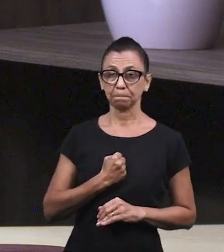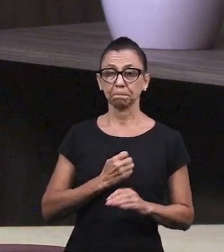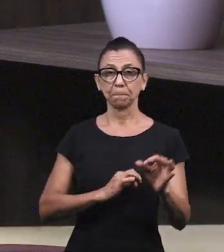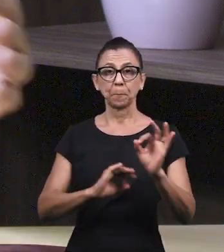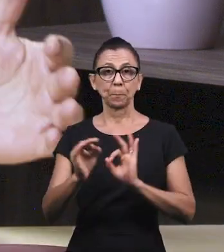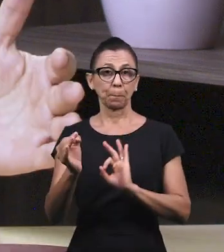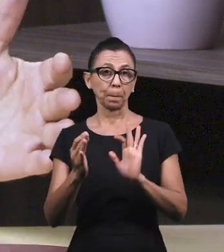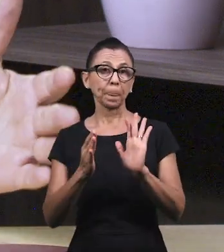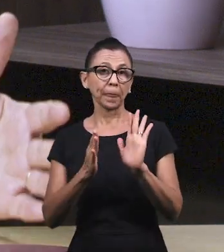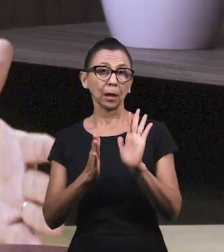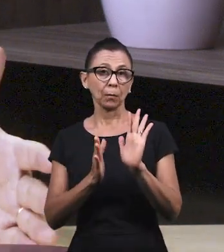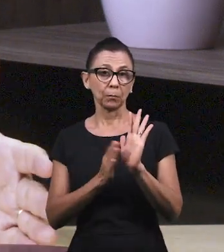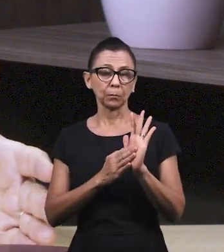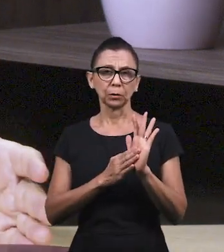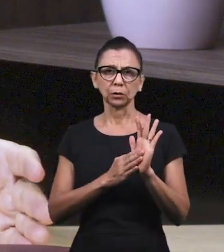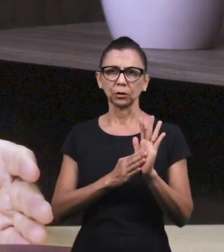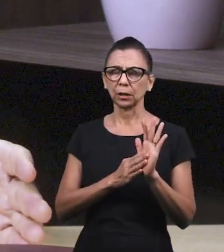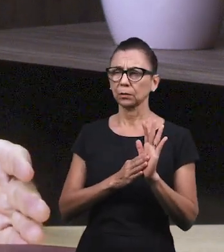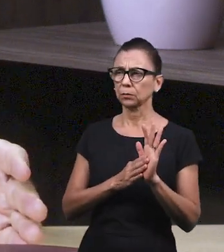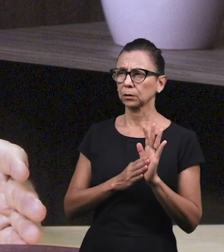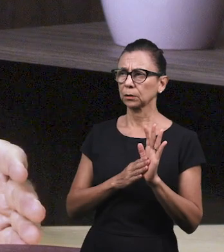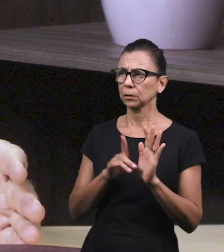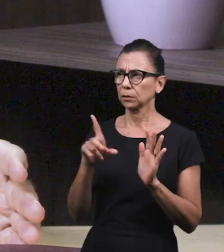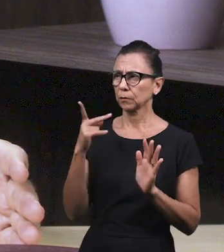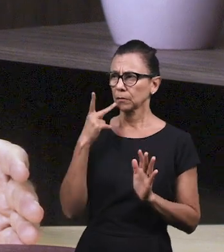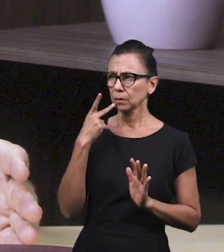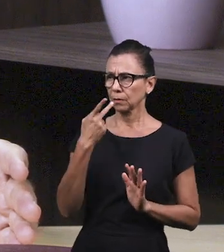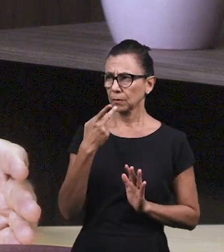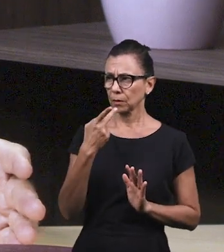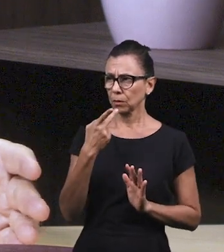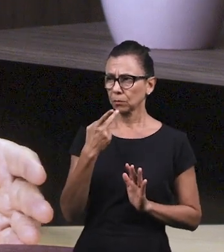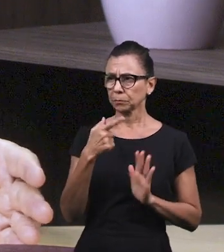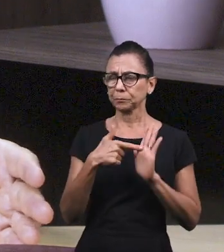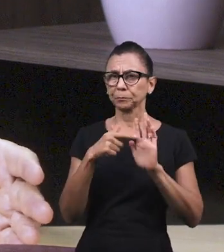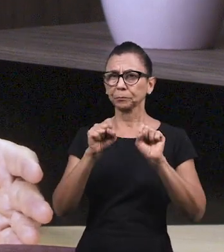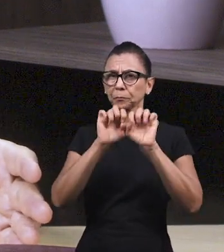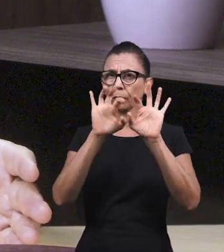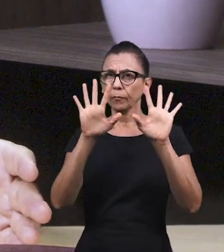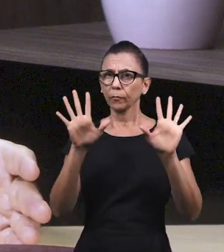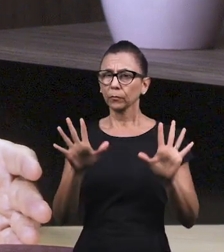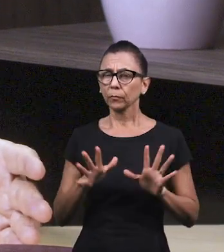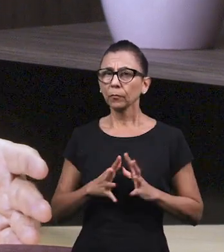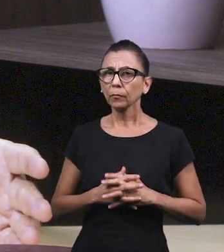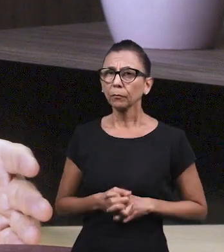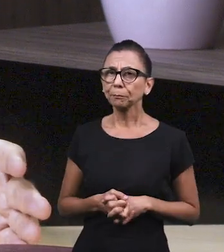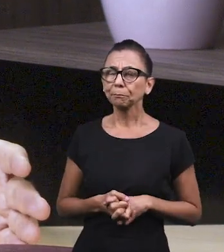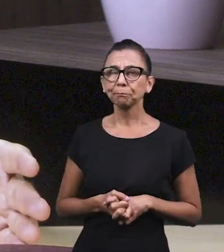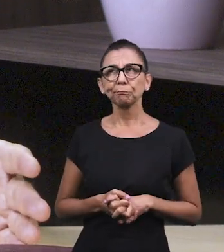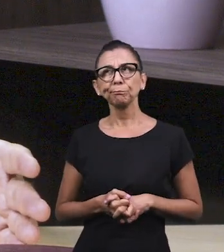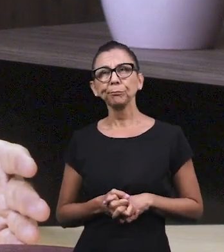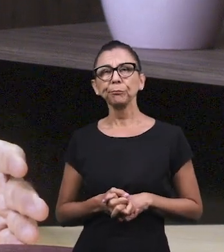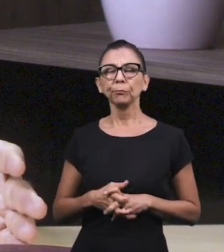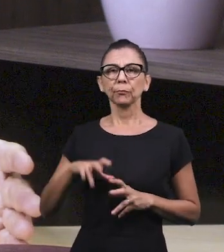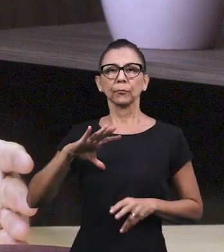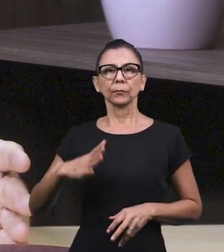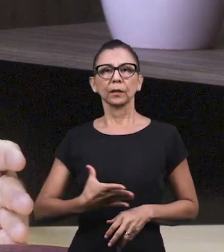esse projeto sobre o qual você falou aqui, ele deixa claro uma coisa. A salvação, ela